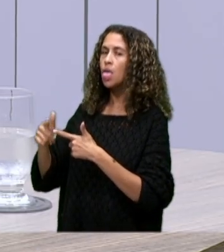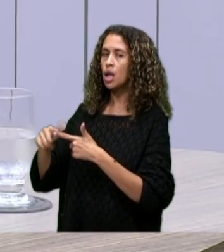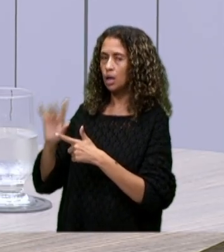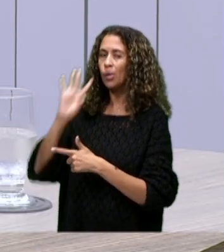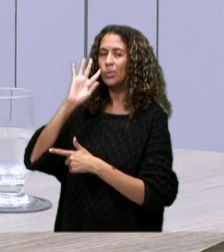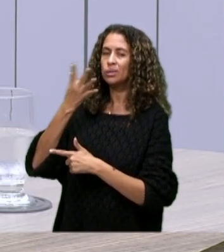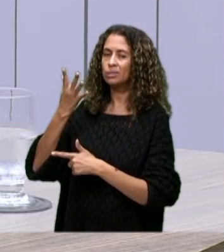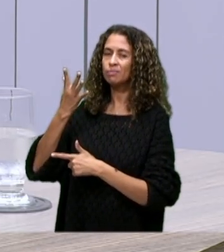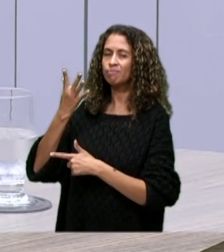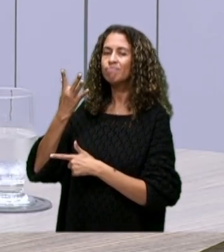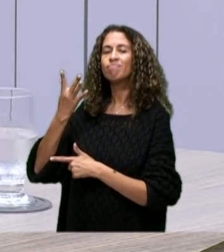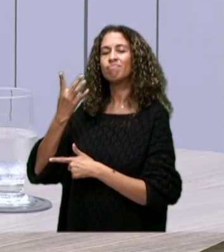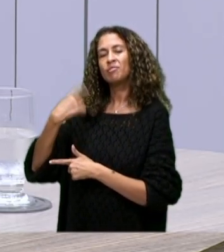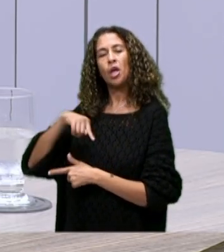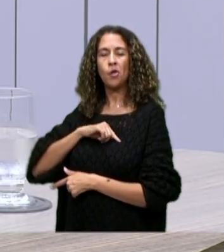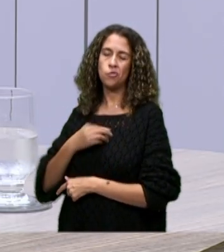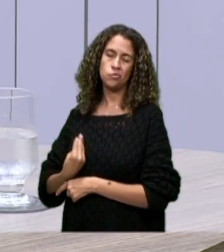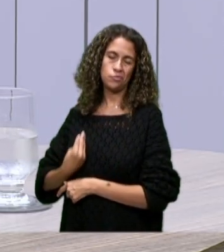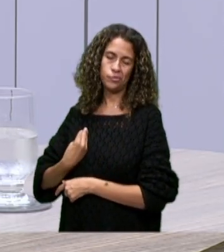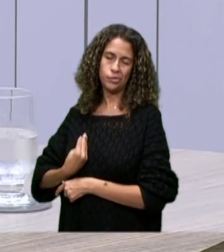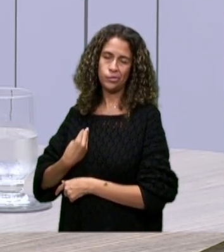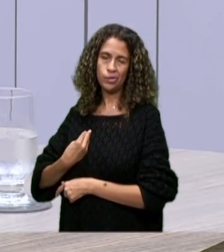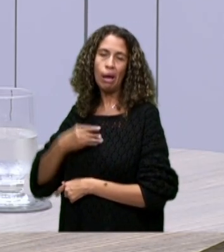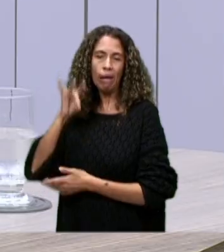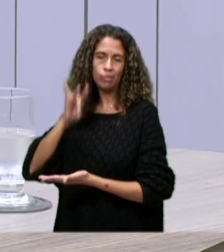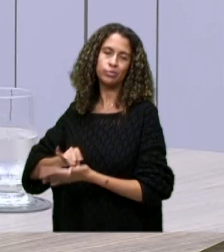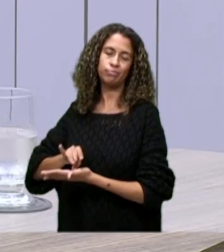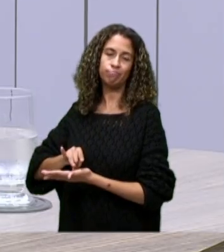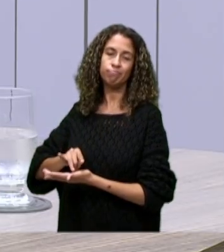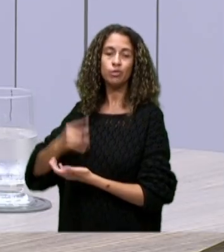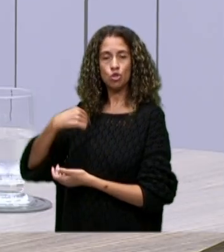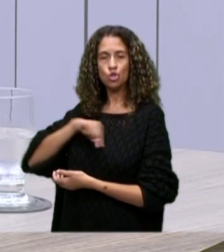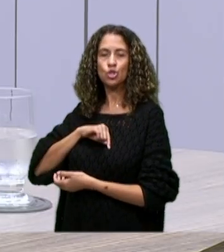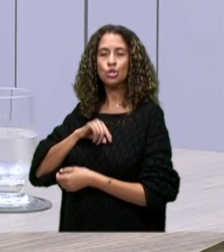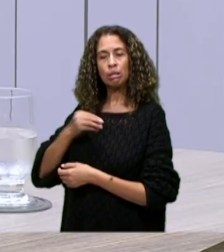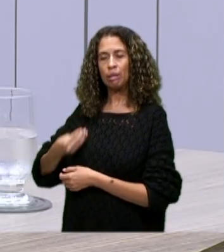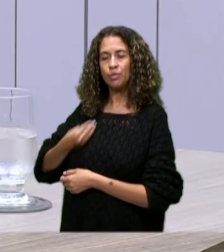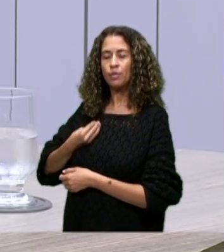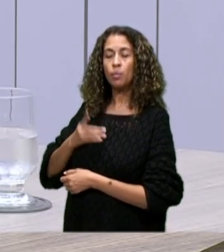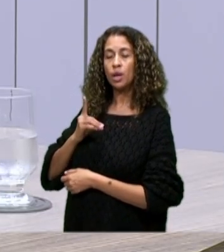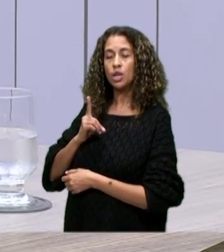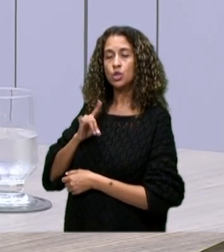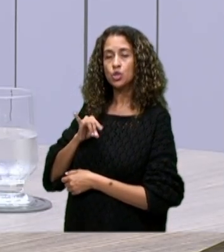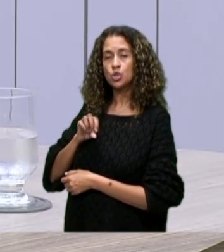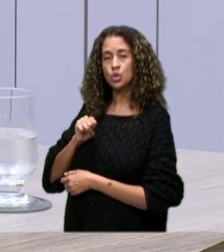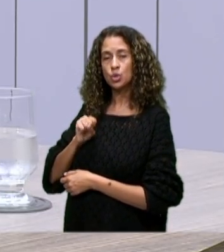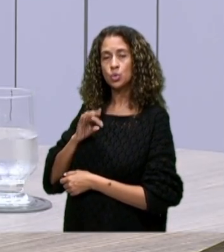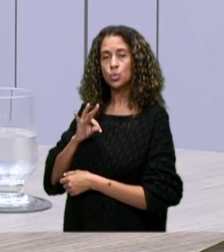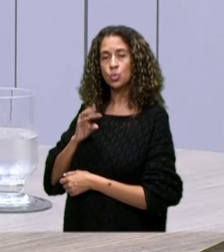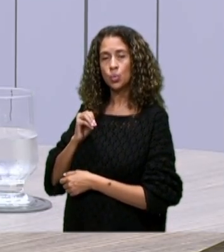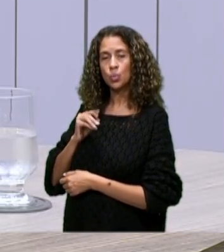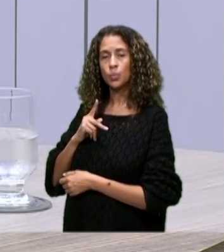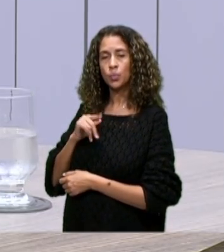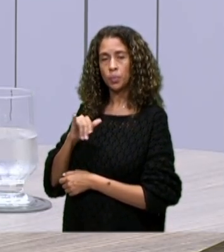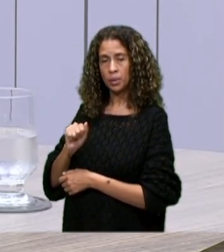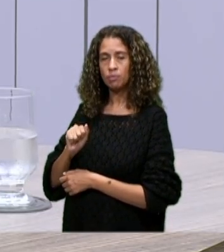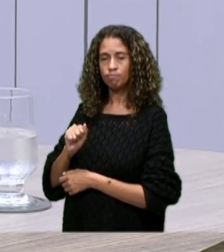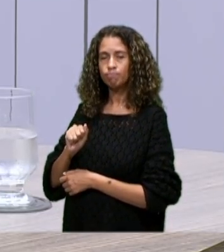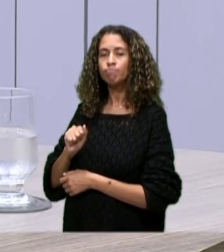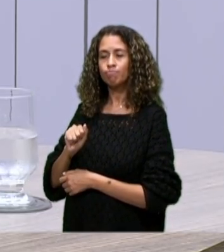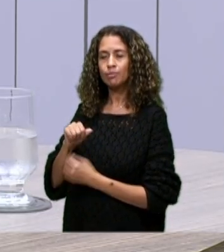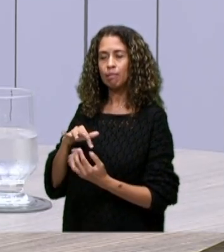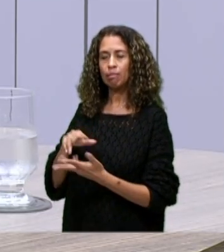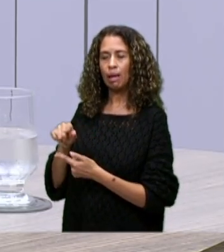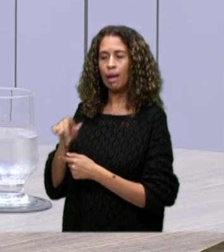essa é a nossa realidade, né? Que a gente vive numa distopia praticamente. O planeta Terra está se tornando uma